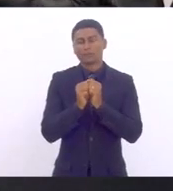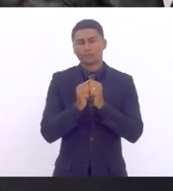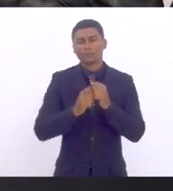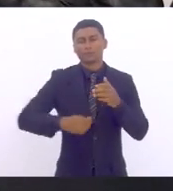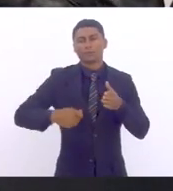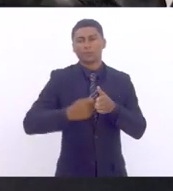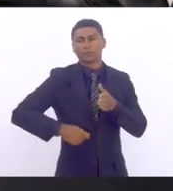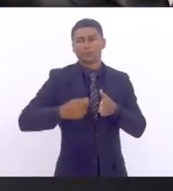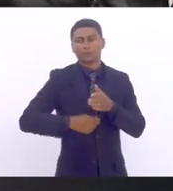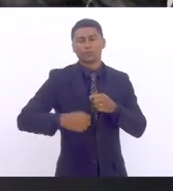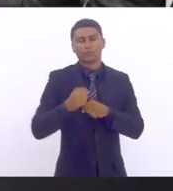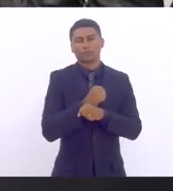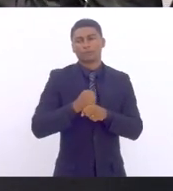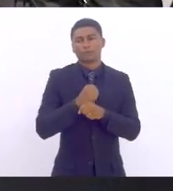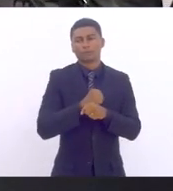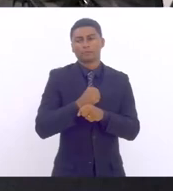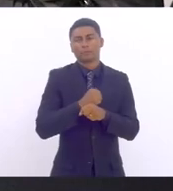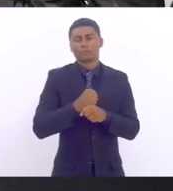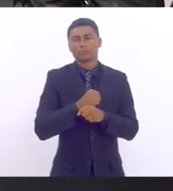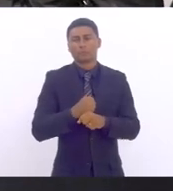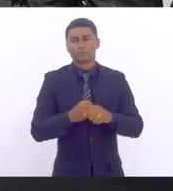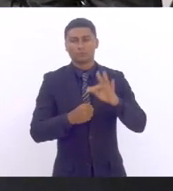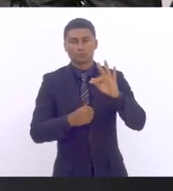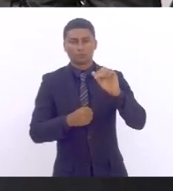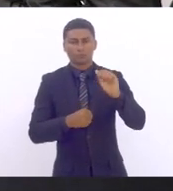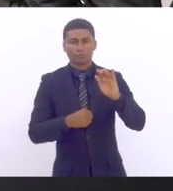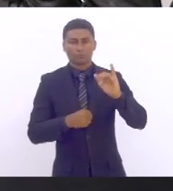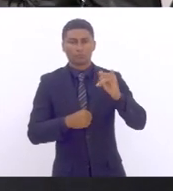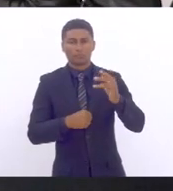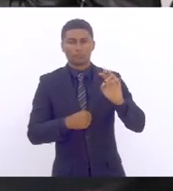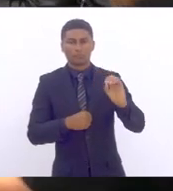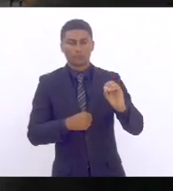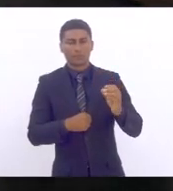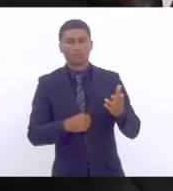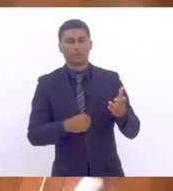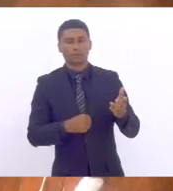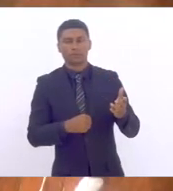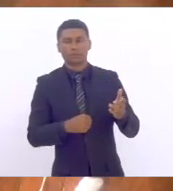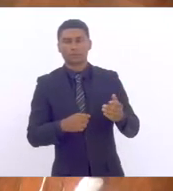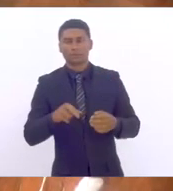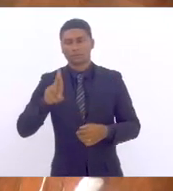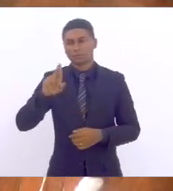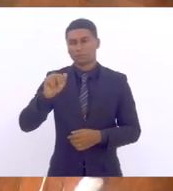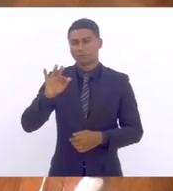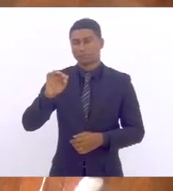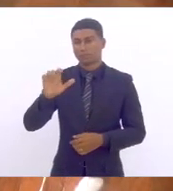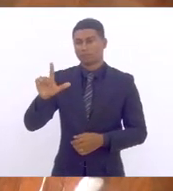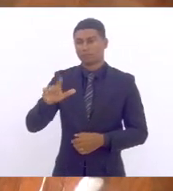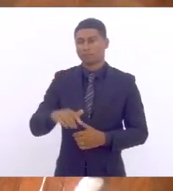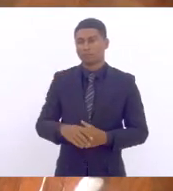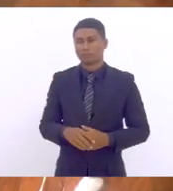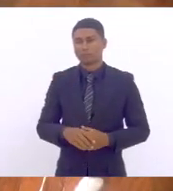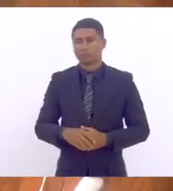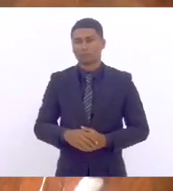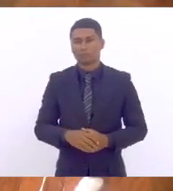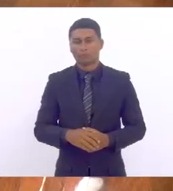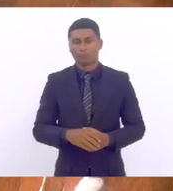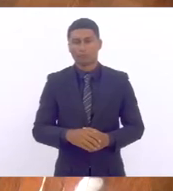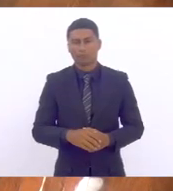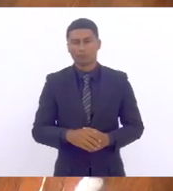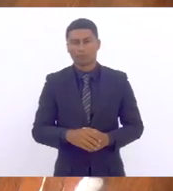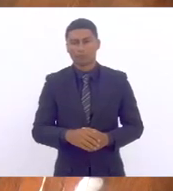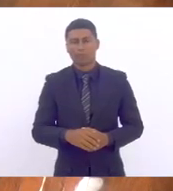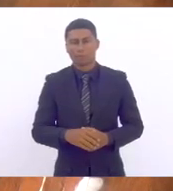muitos anos, Fabinho da Força Jovem, Léo da Engue Flu, Rafael, torcida jovem do Flamengo, Quinteiro